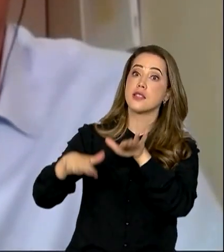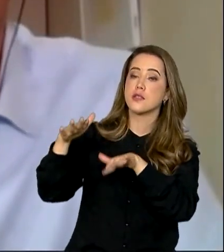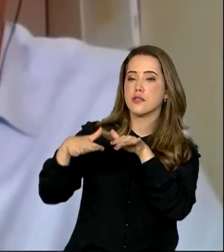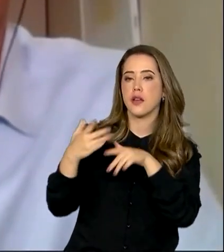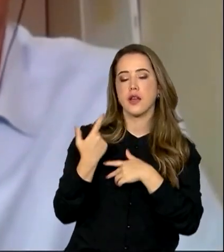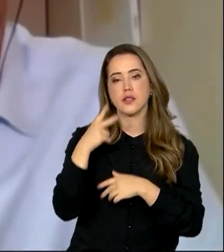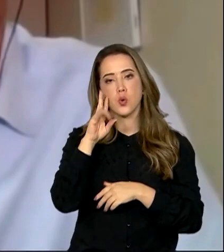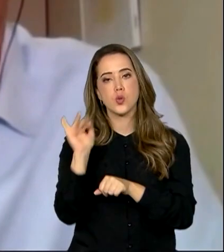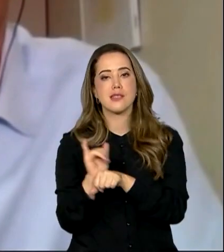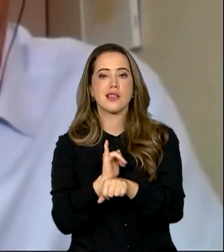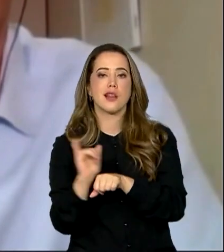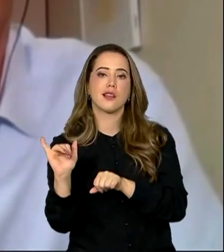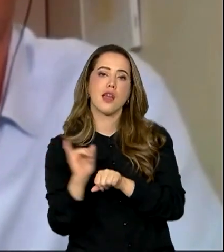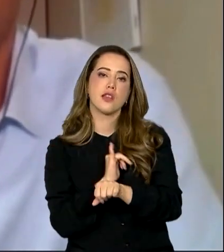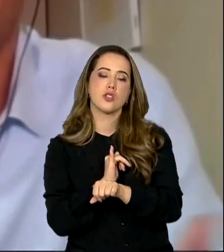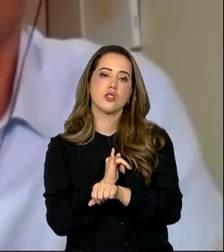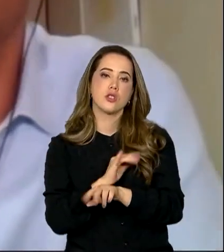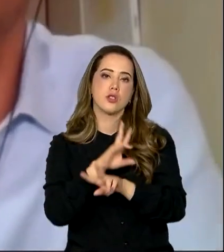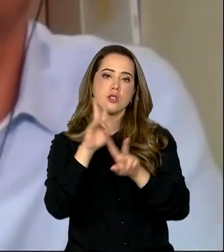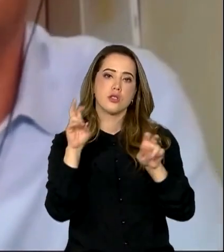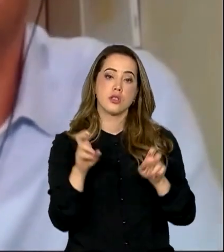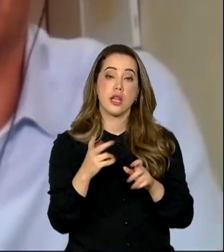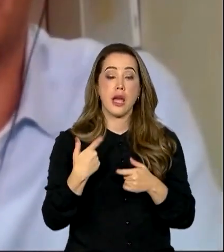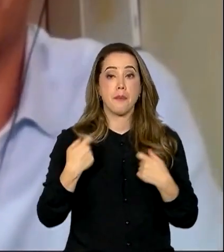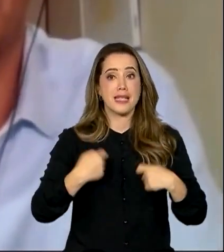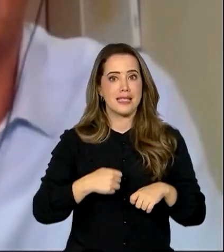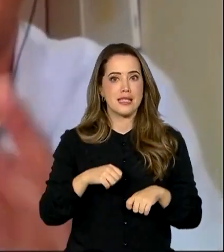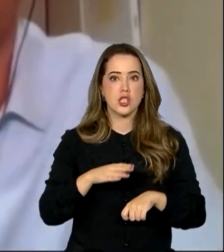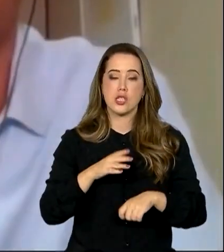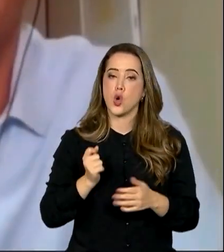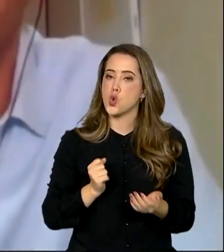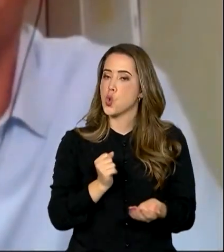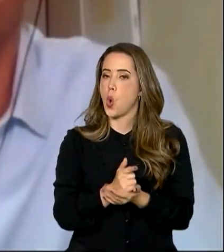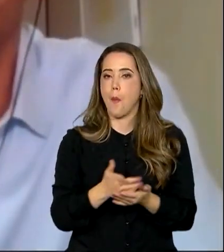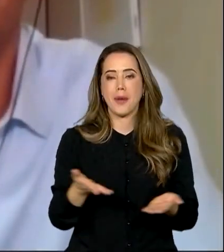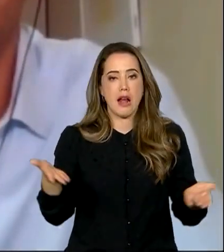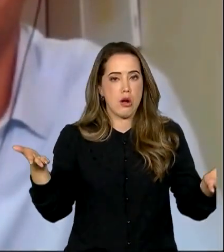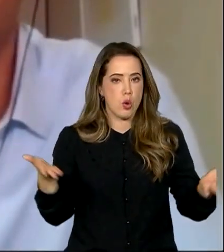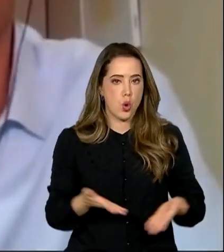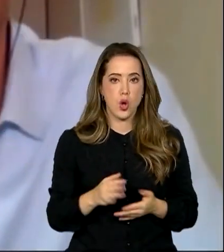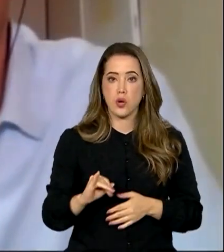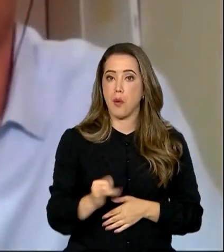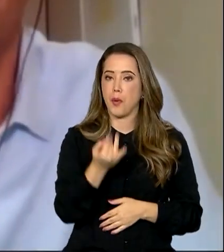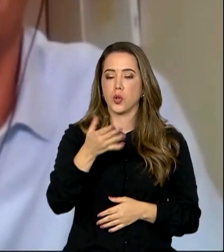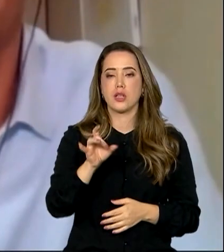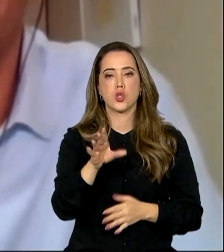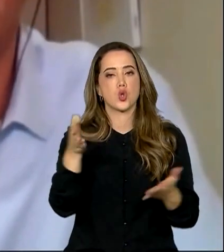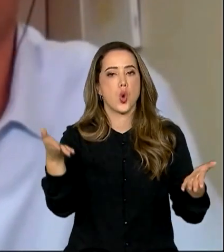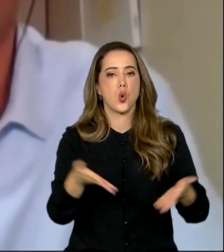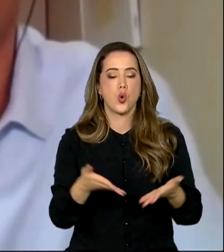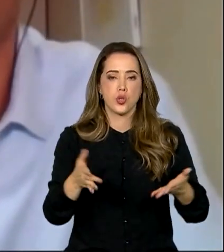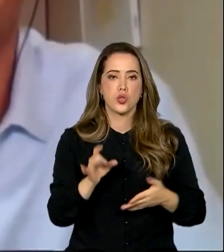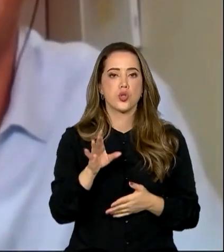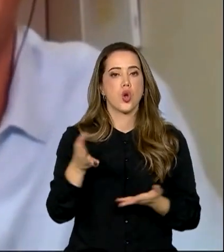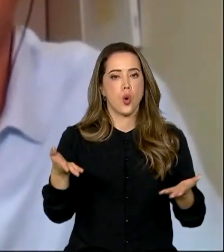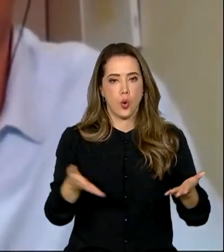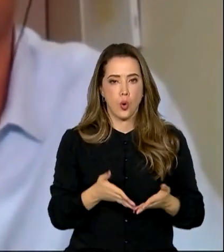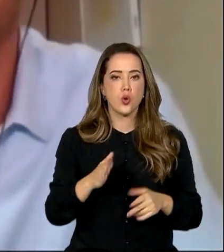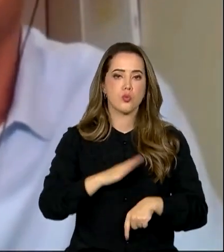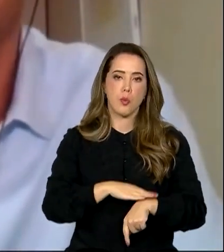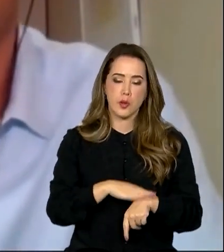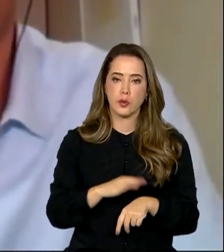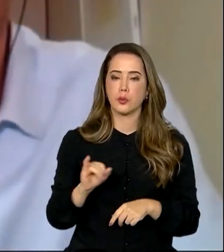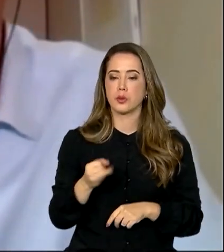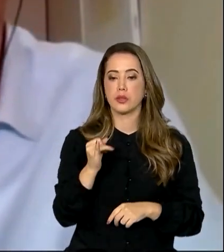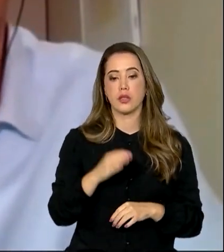eles usam uma estratégia de que a gente chama de senso de urgência, né? Assim, ah, tipo, a oportunidade é só hoje, né? Só tem hoje para aproveitar, então